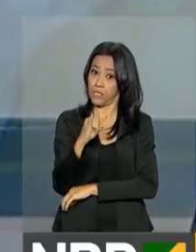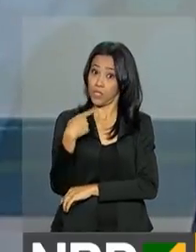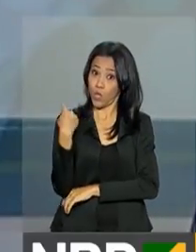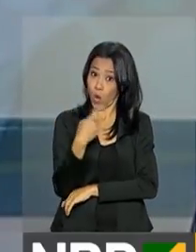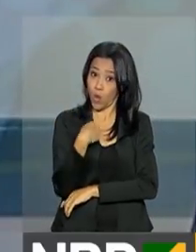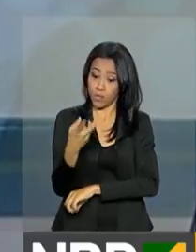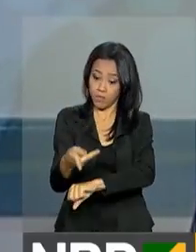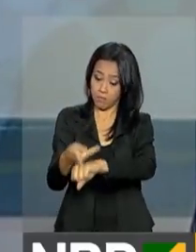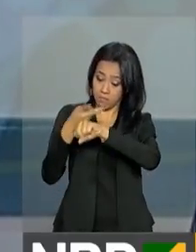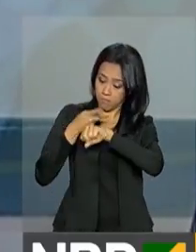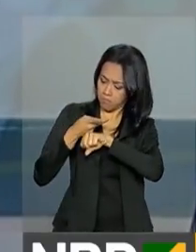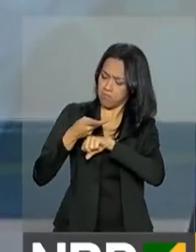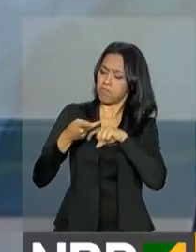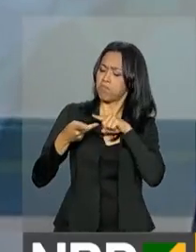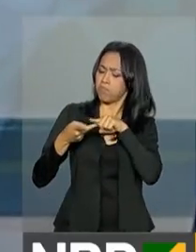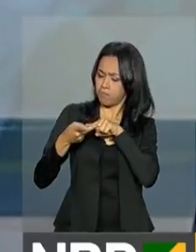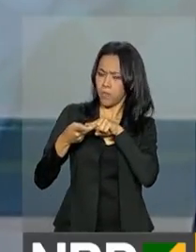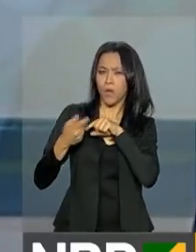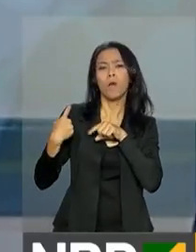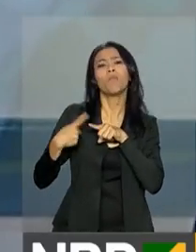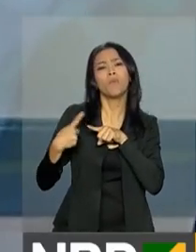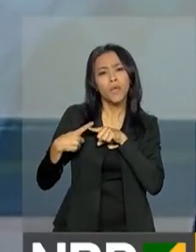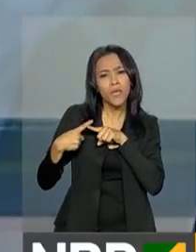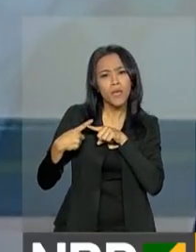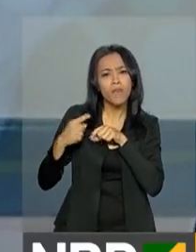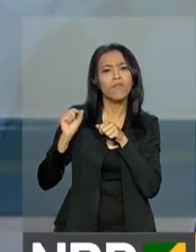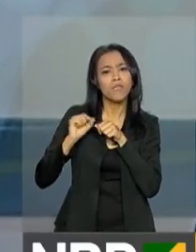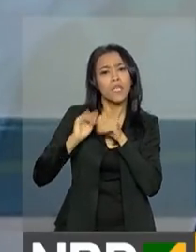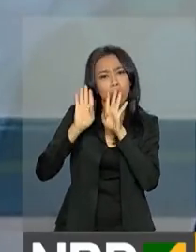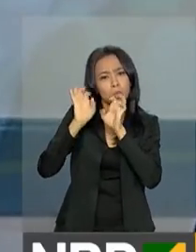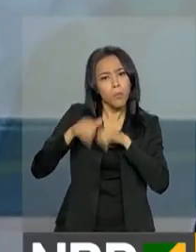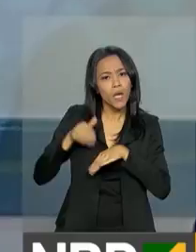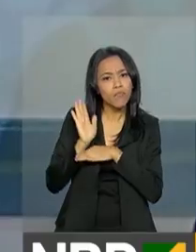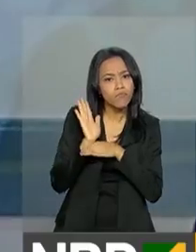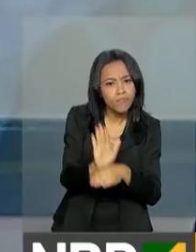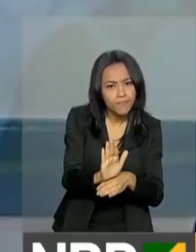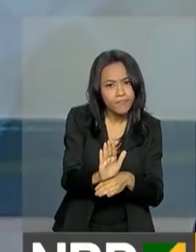premiados, porque fizemos algum benefício ao setor,